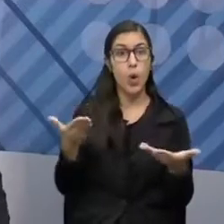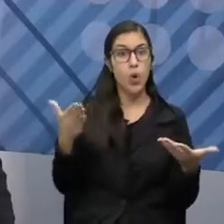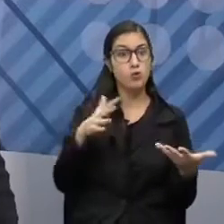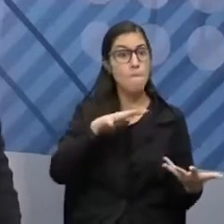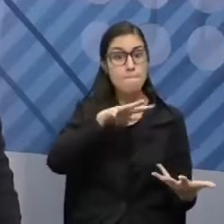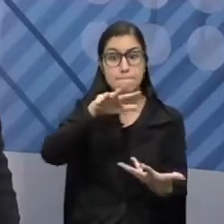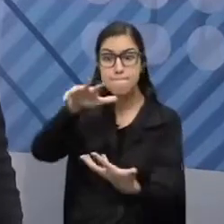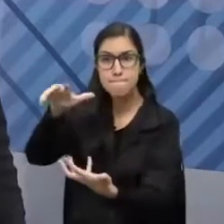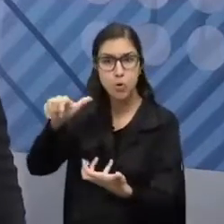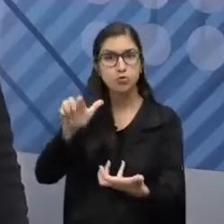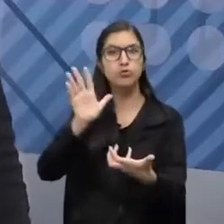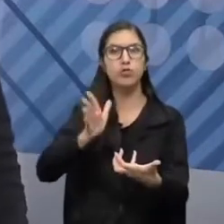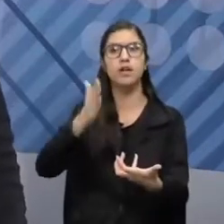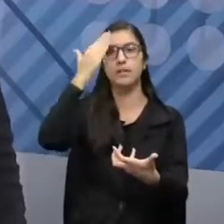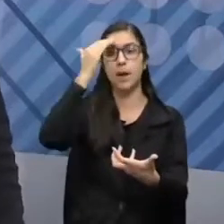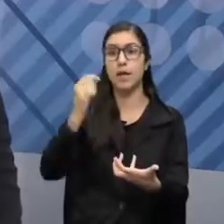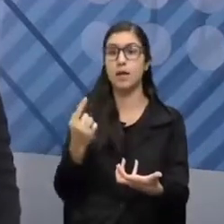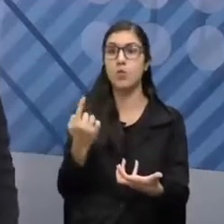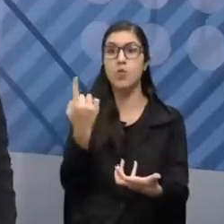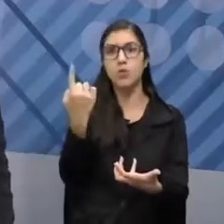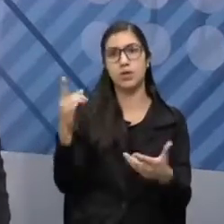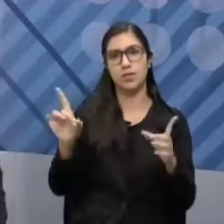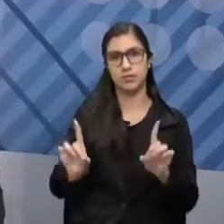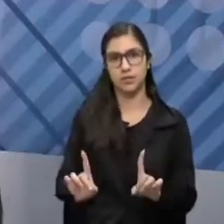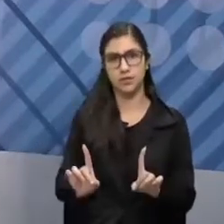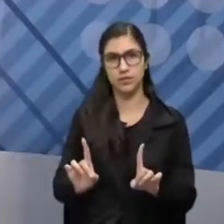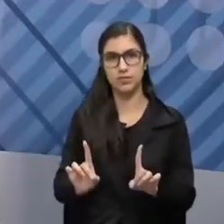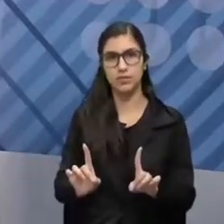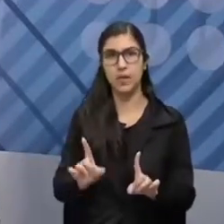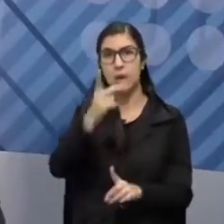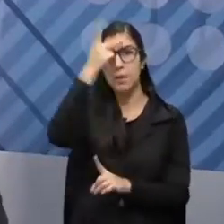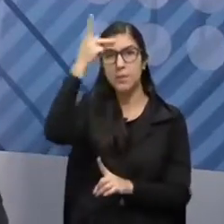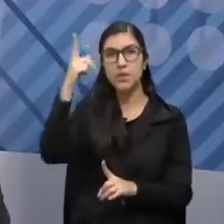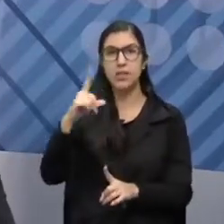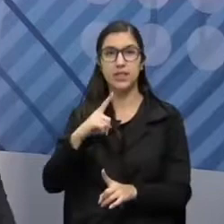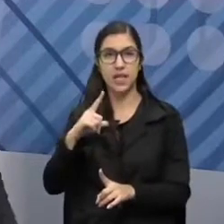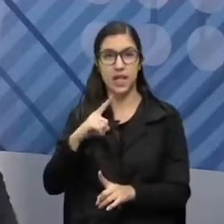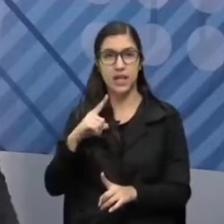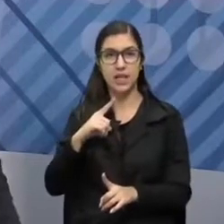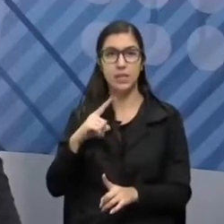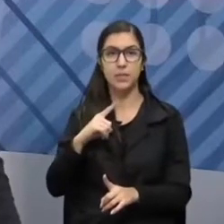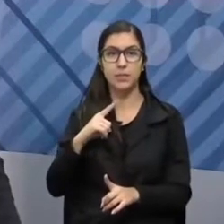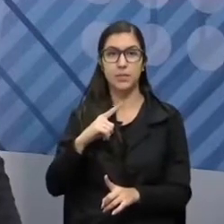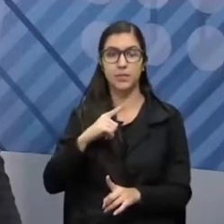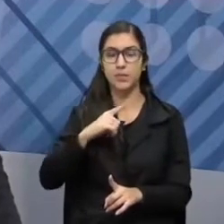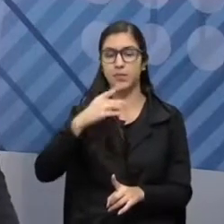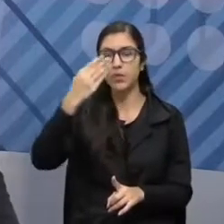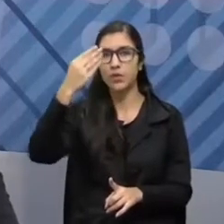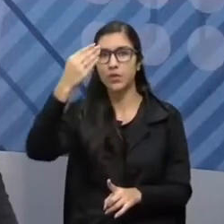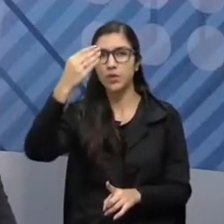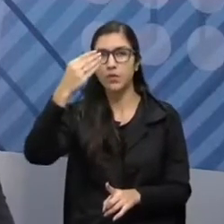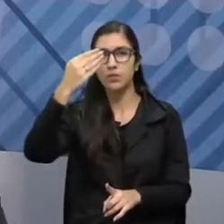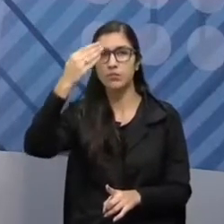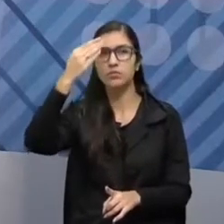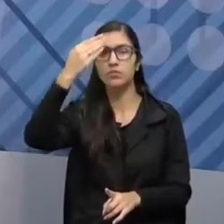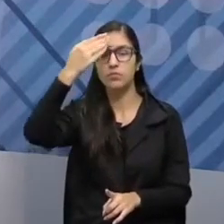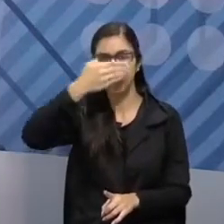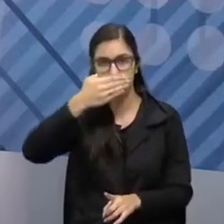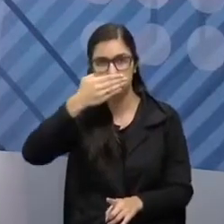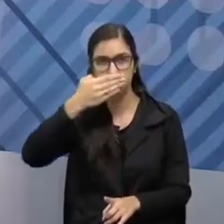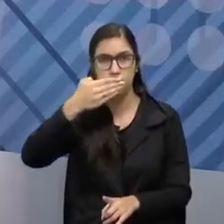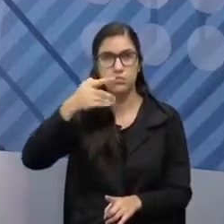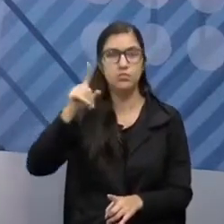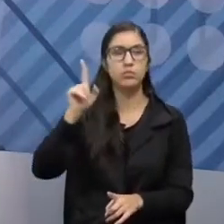ela é reconhecida como única deficiência. Se o sujeito tiver privação de visão e audição, ele